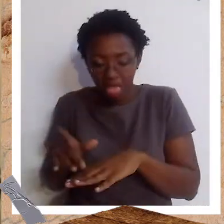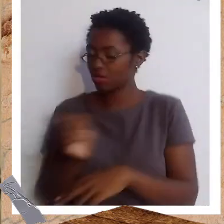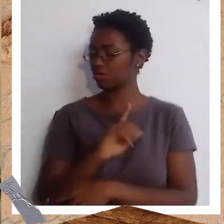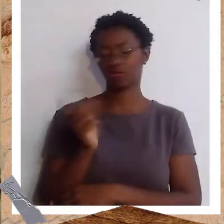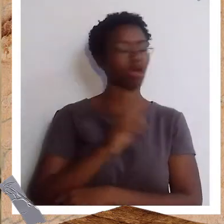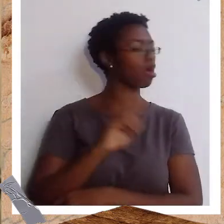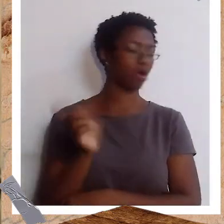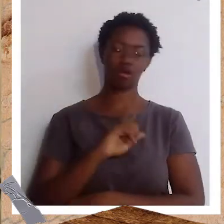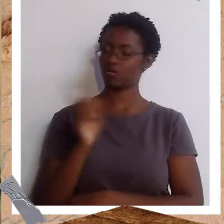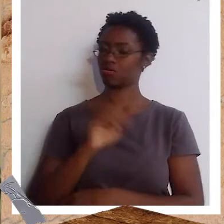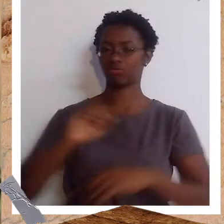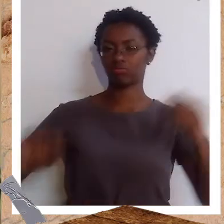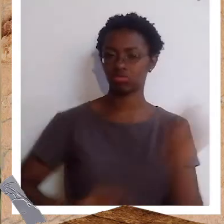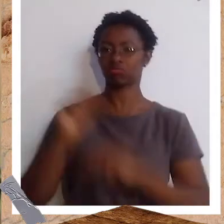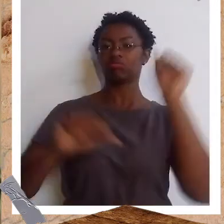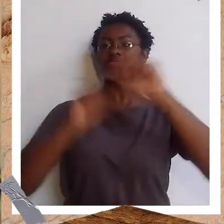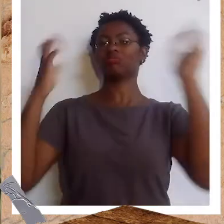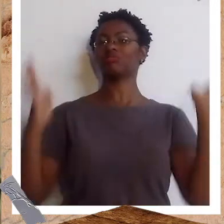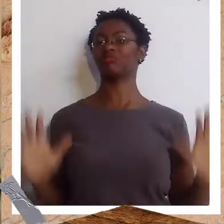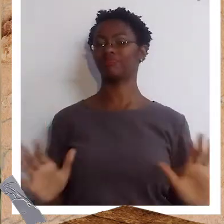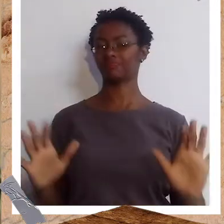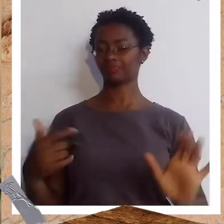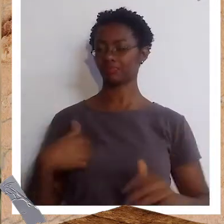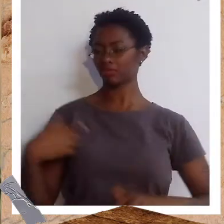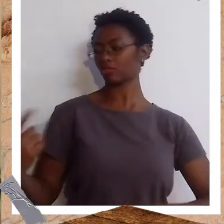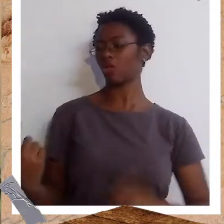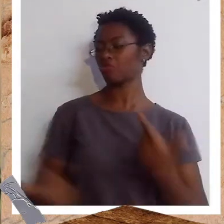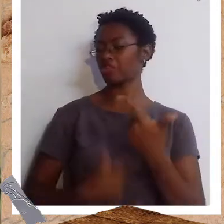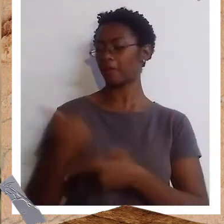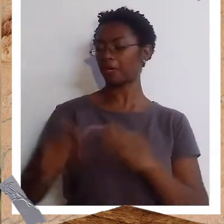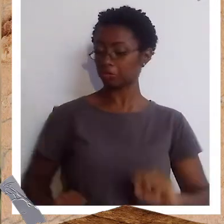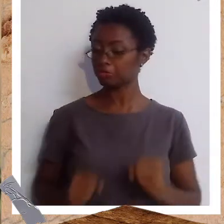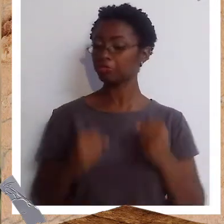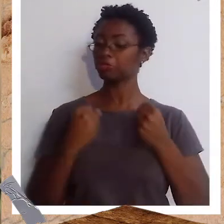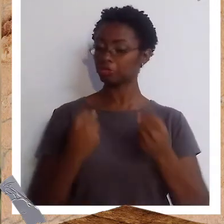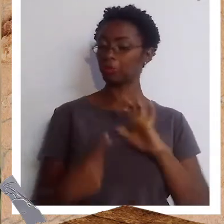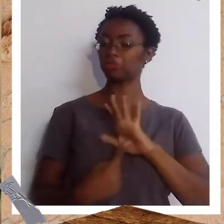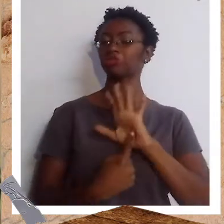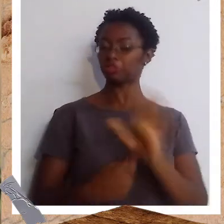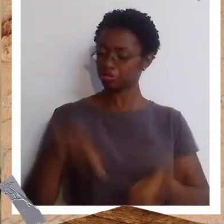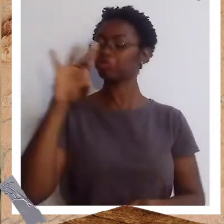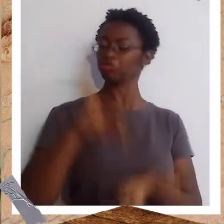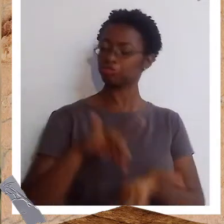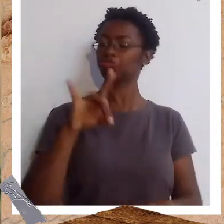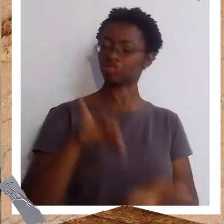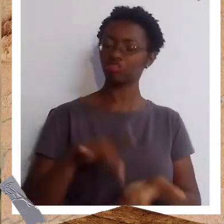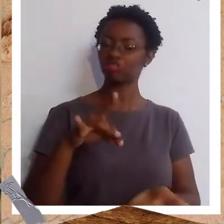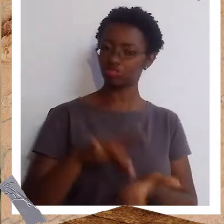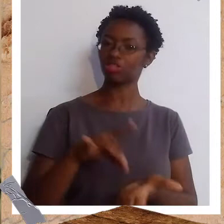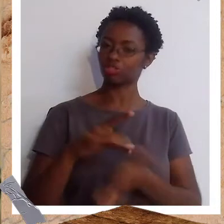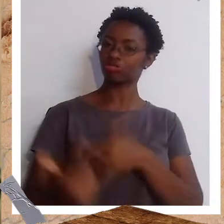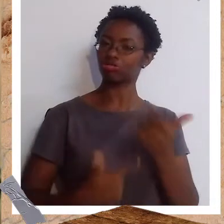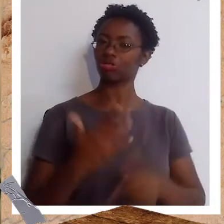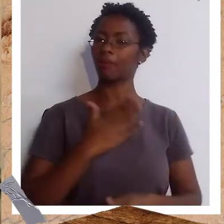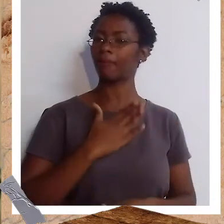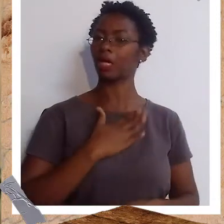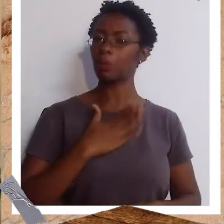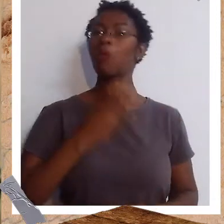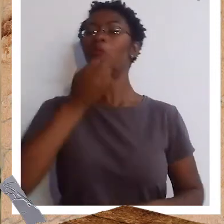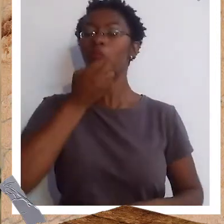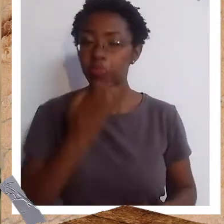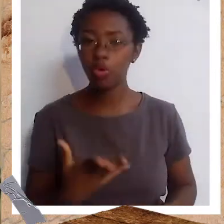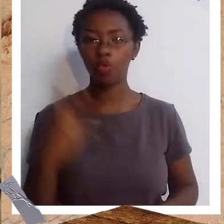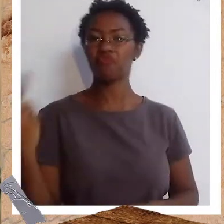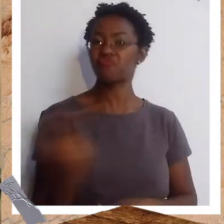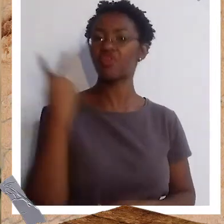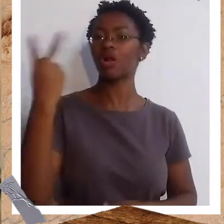nesse lugar e que lutou ao longo de toda a sua vida para mostrar a sua complexidade, as suas variações de humor, as suas variações de interesse,